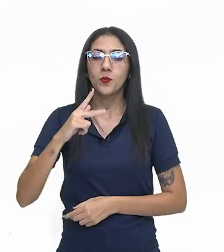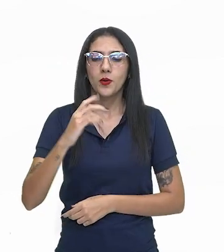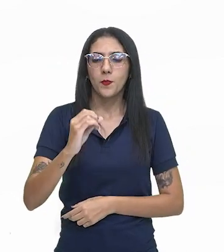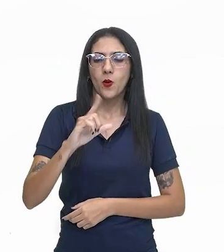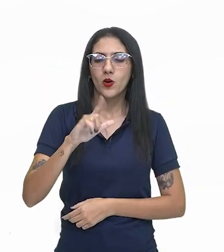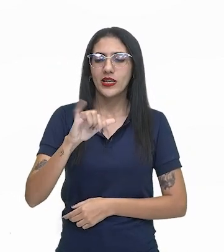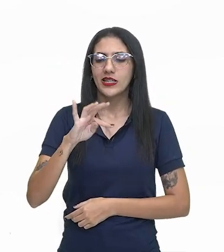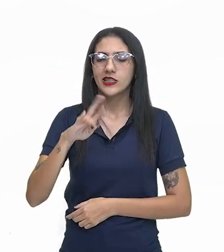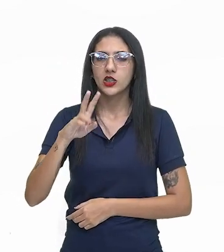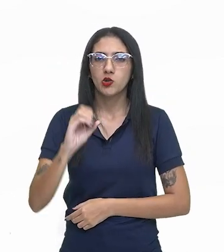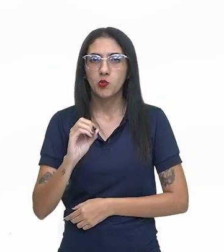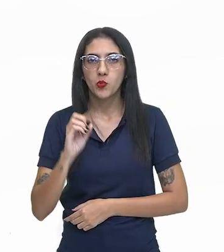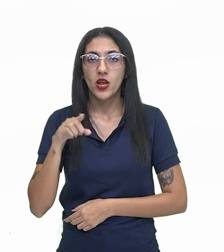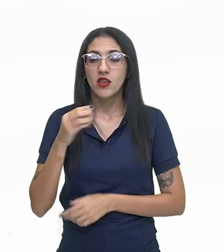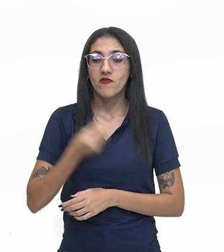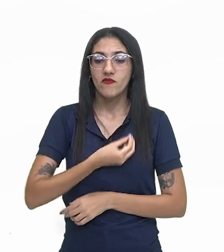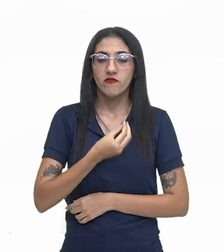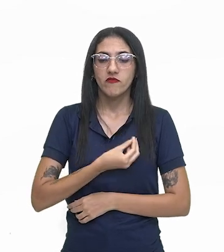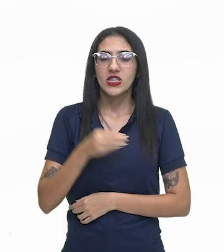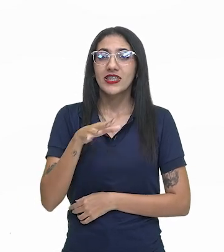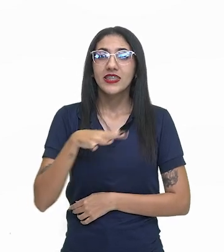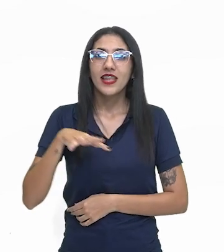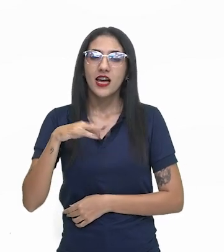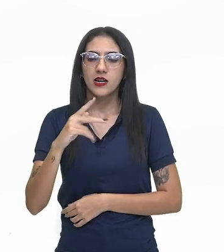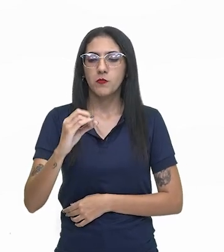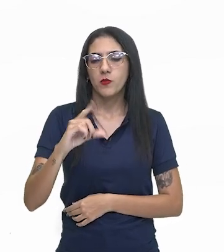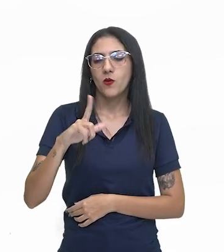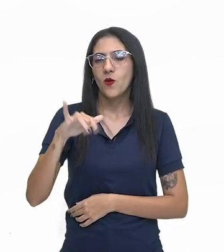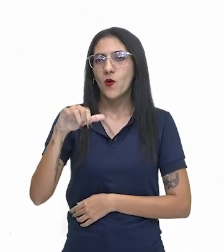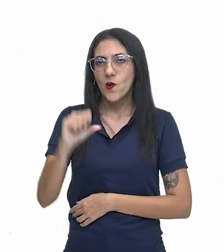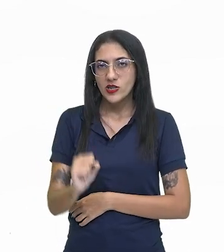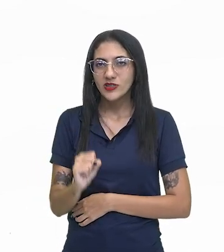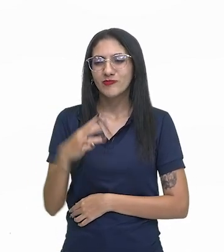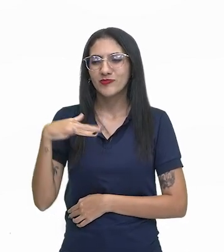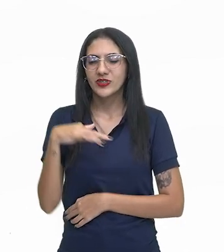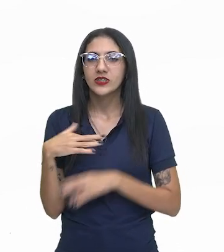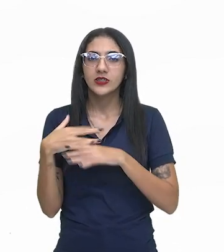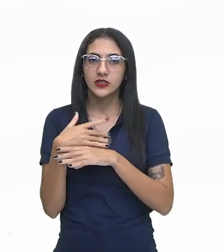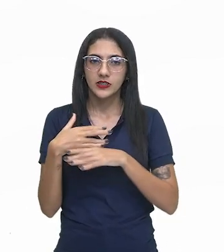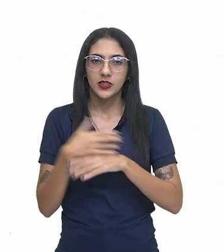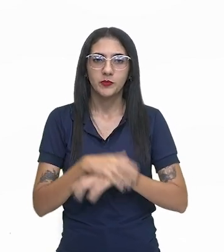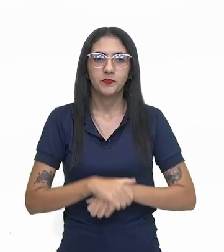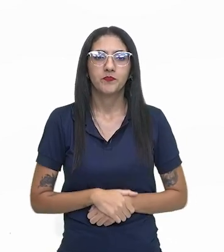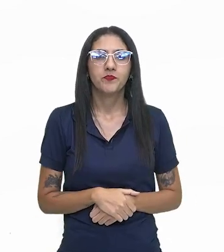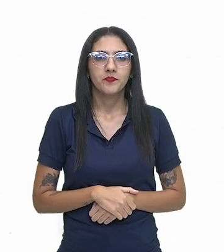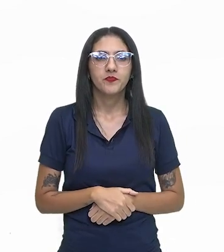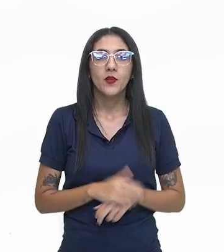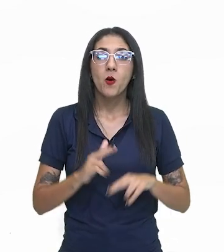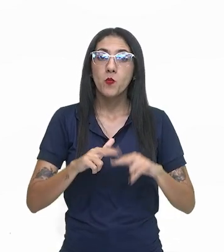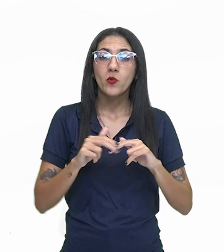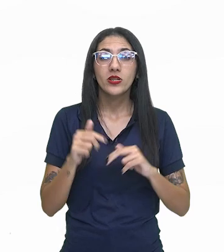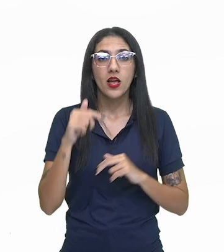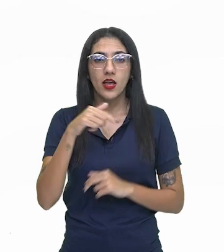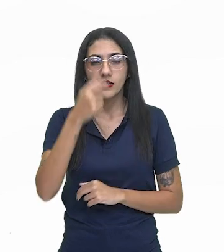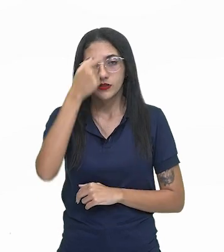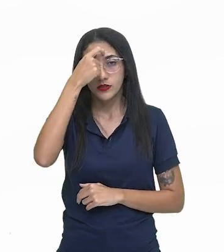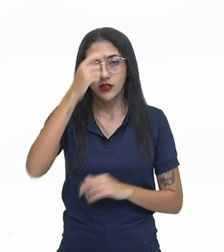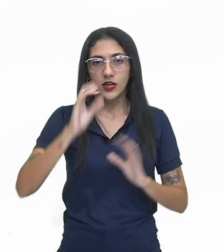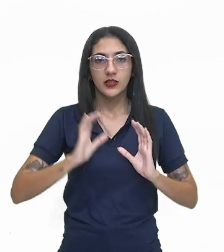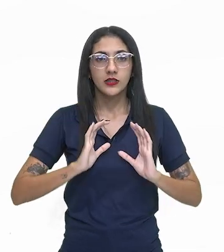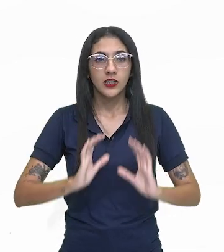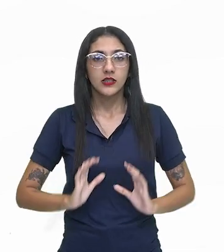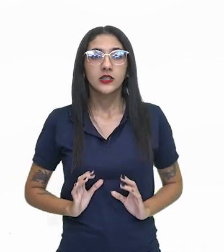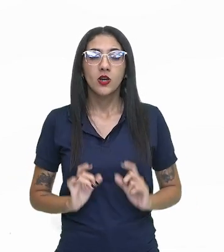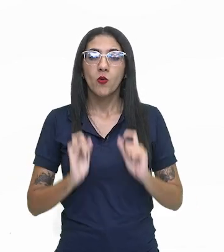que era o sujeito de direito, que tinha direitos e deveres. Então, a cidadania ela é a condição de